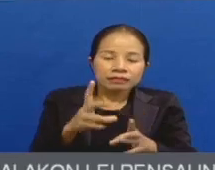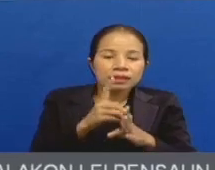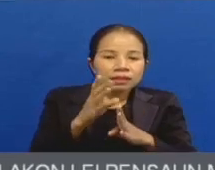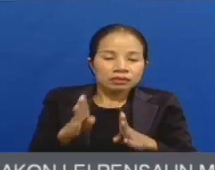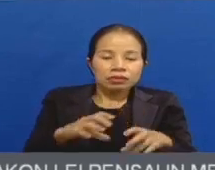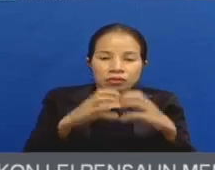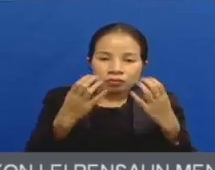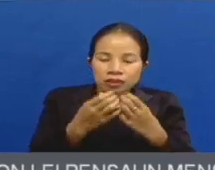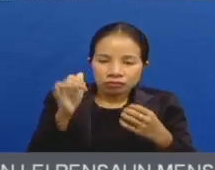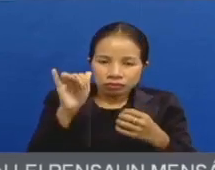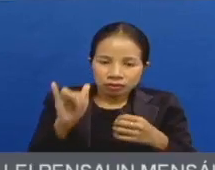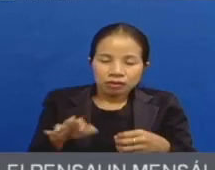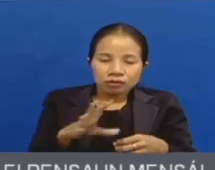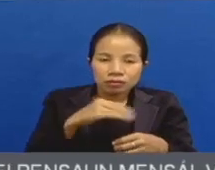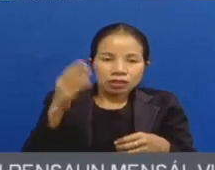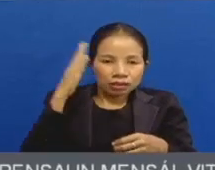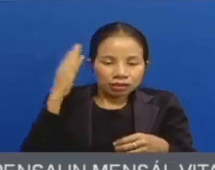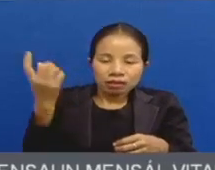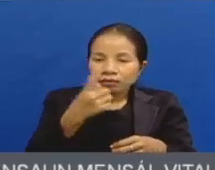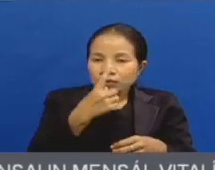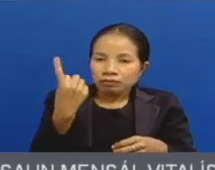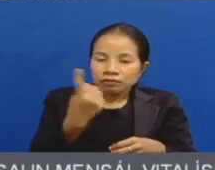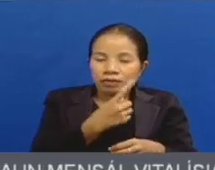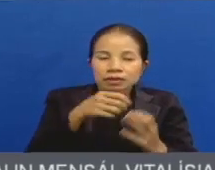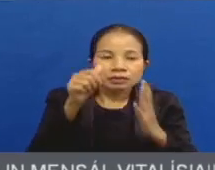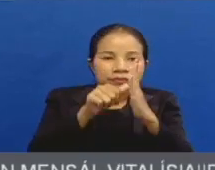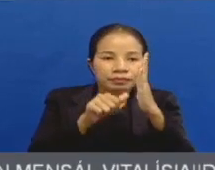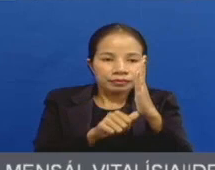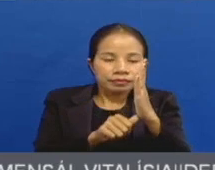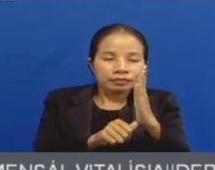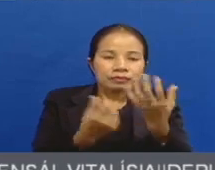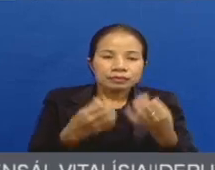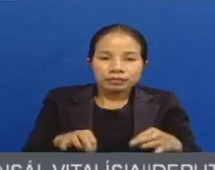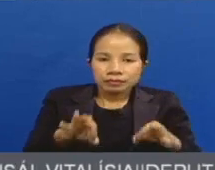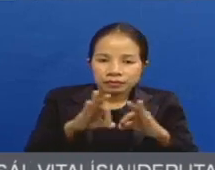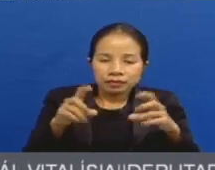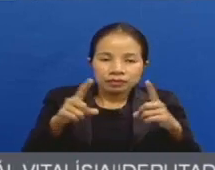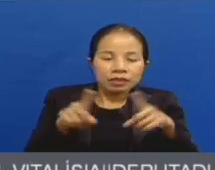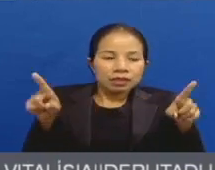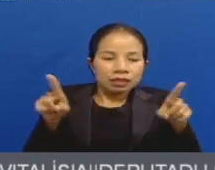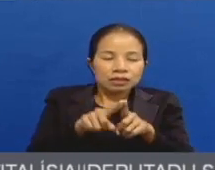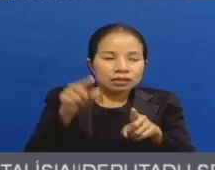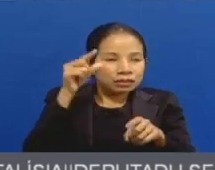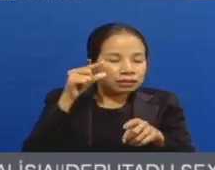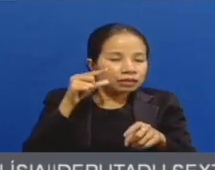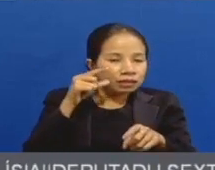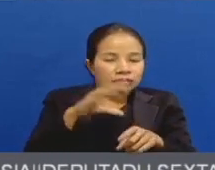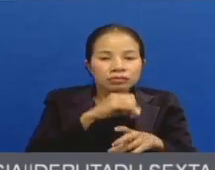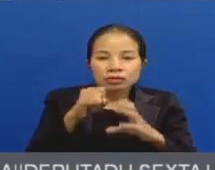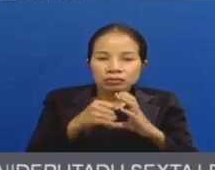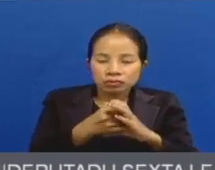sira nunemos considera na fatin agenda importante ba igualdade gênero ninia no